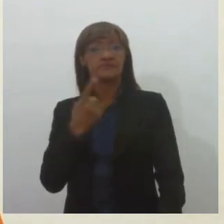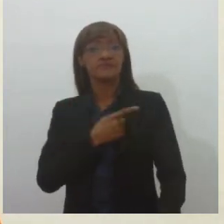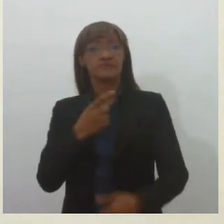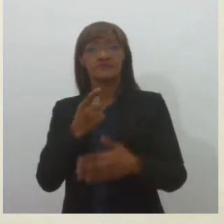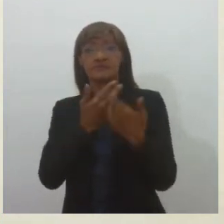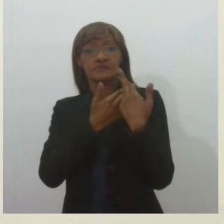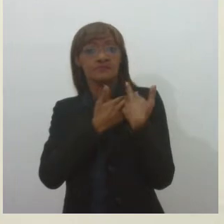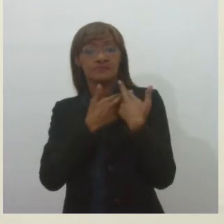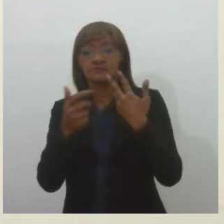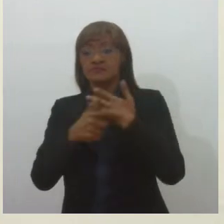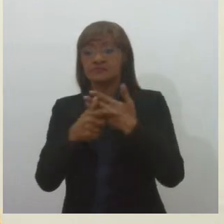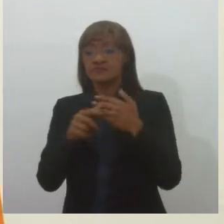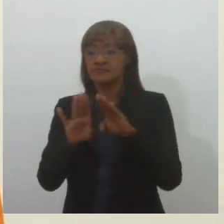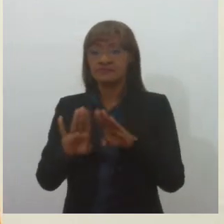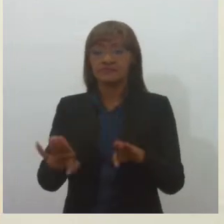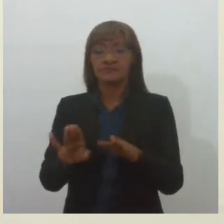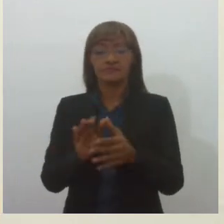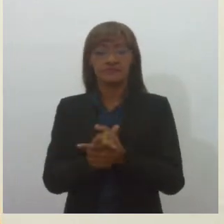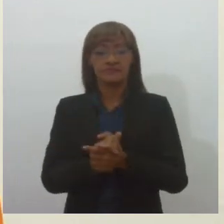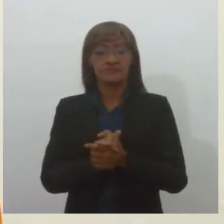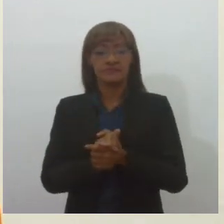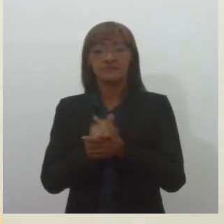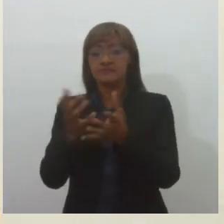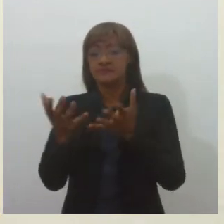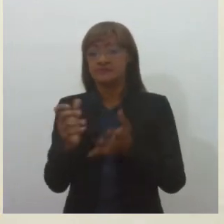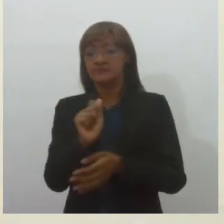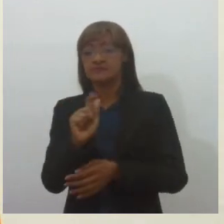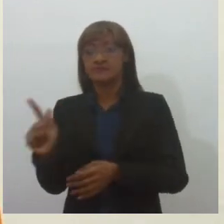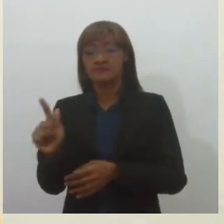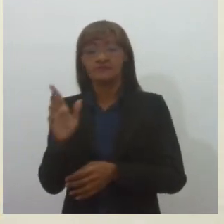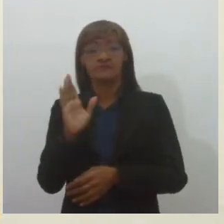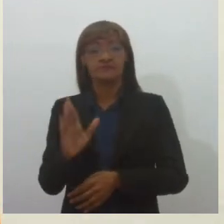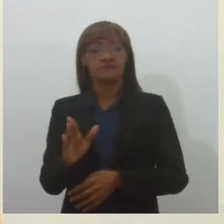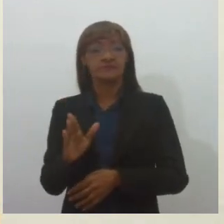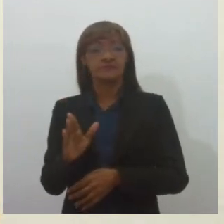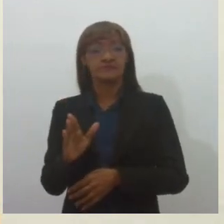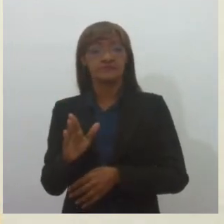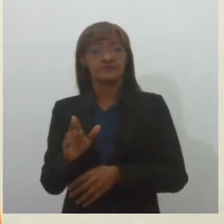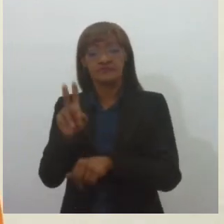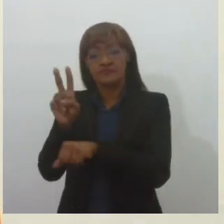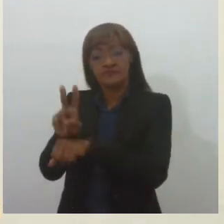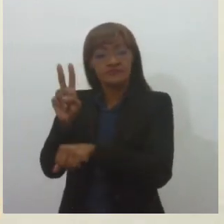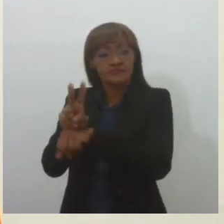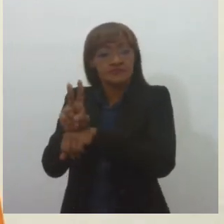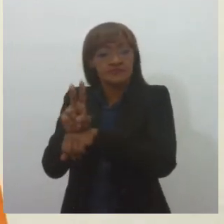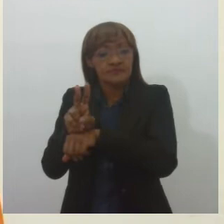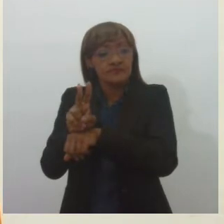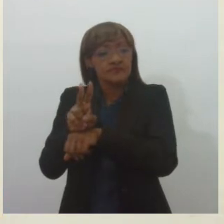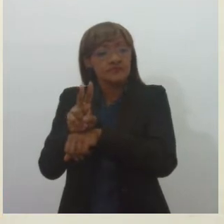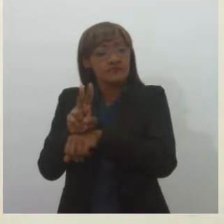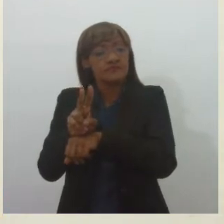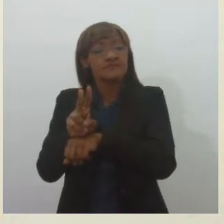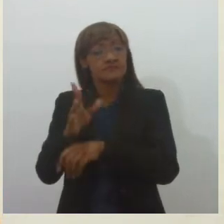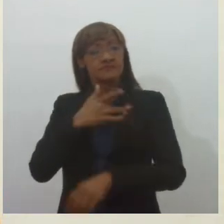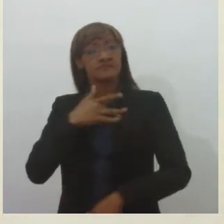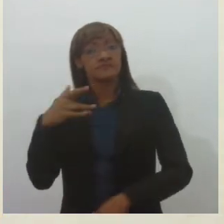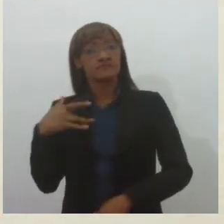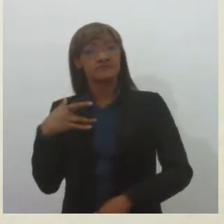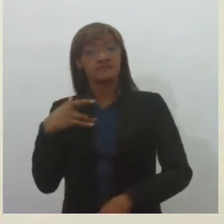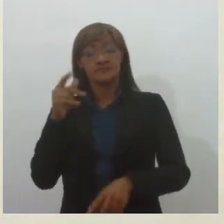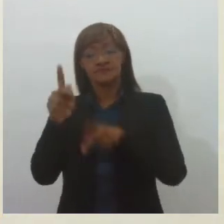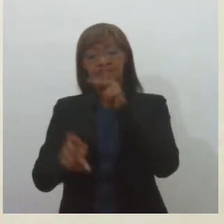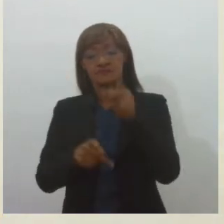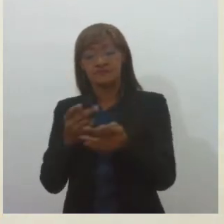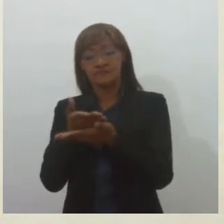é essa quando a gente se dispõe a ser a gente saúde e agente de endemias agente vai cuidar zelar pela saúde daquela população